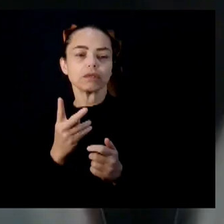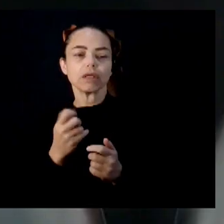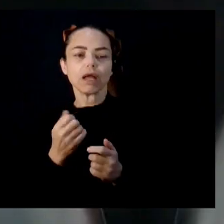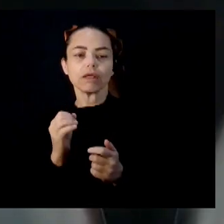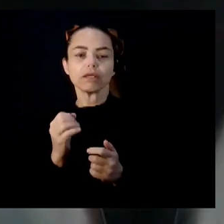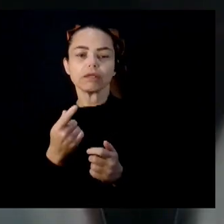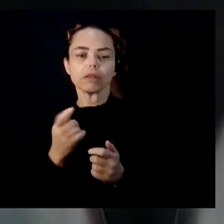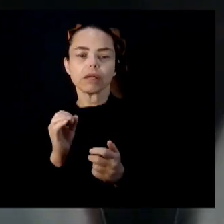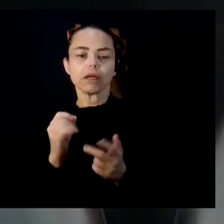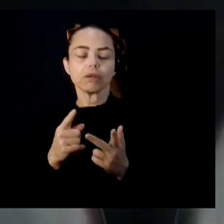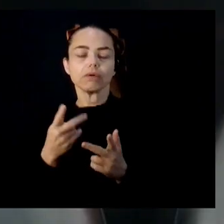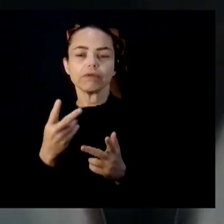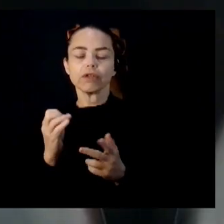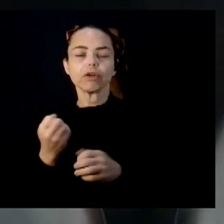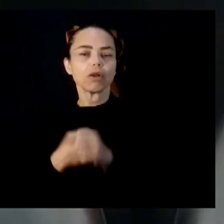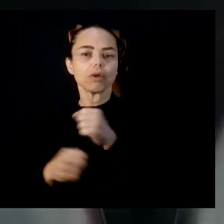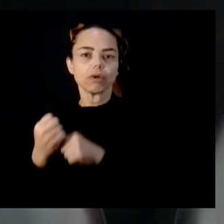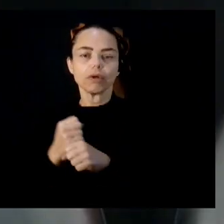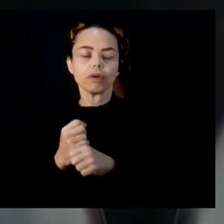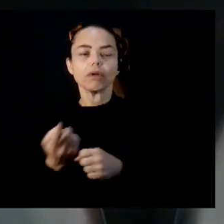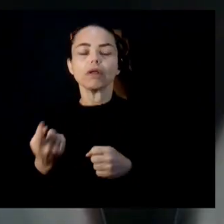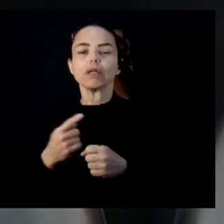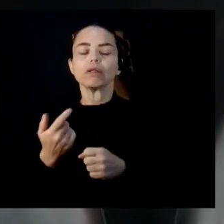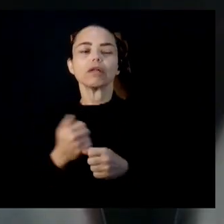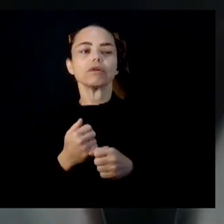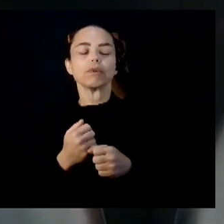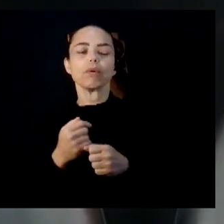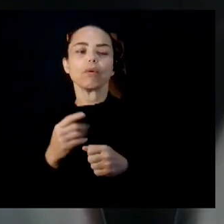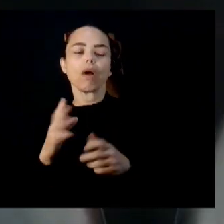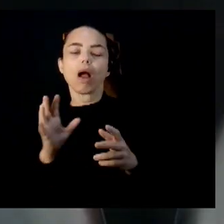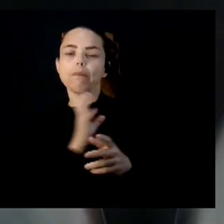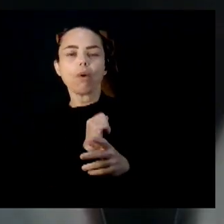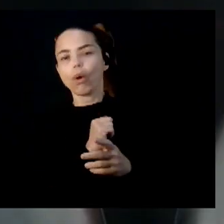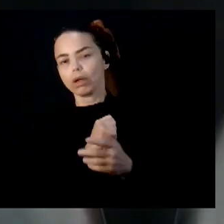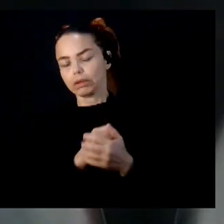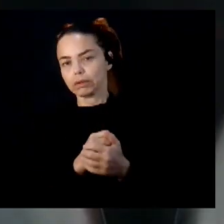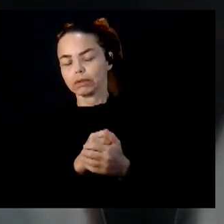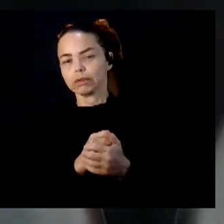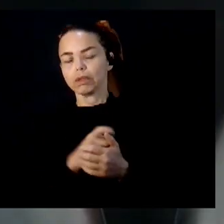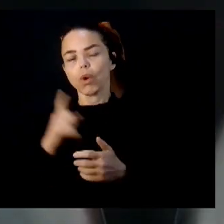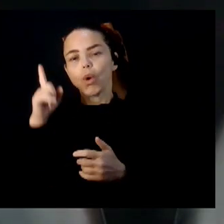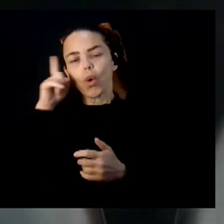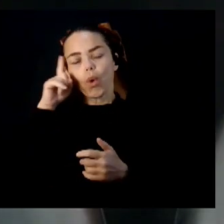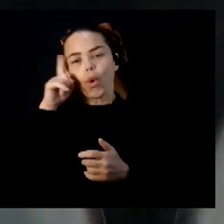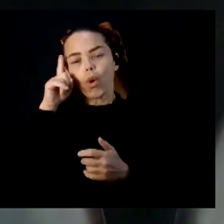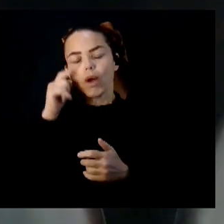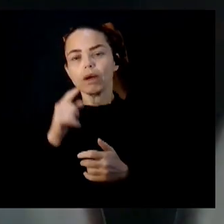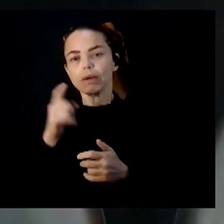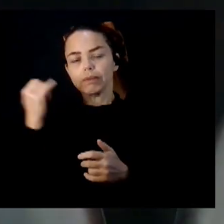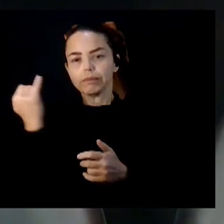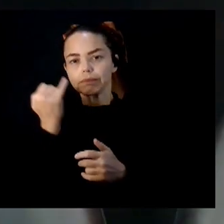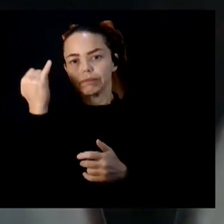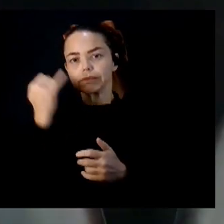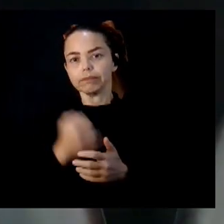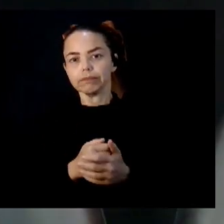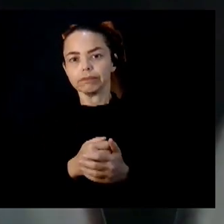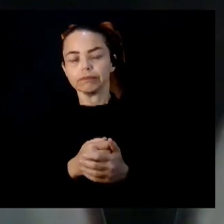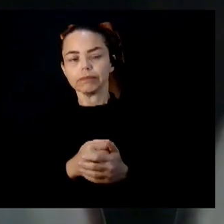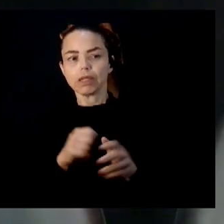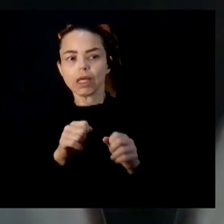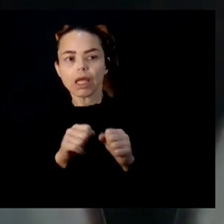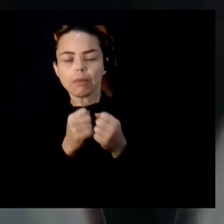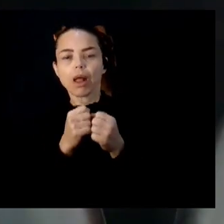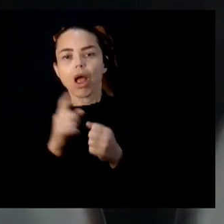Então, voltando para essa necessidade da rotina, acho que é importante a gente pensar não como quebrar a rotina,